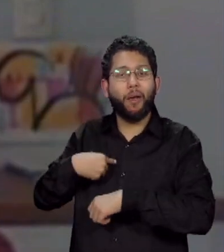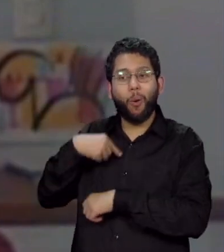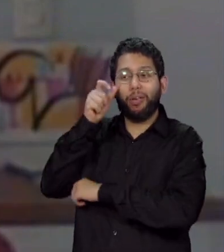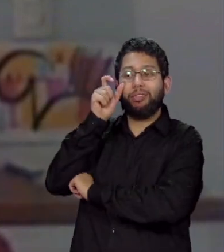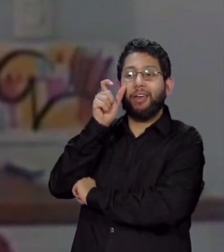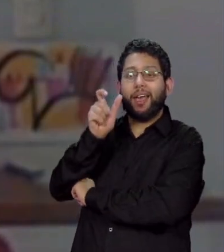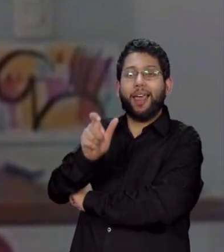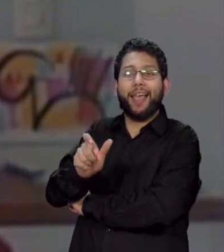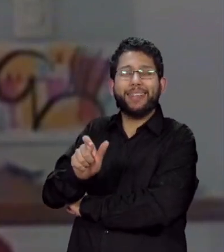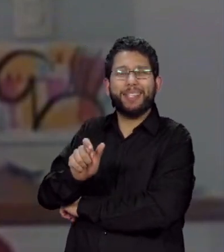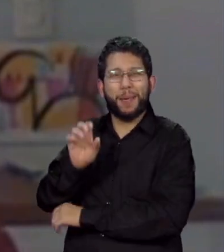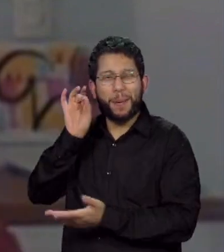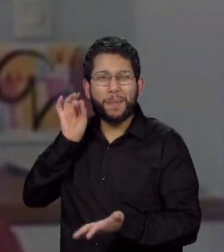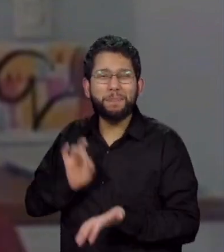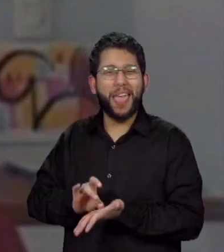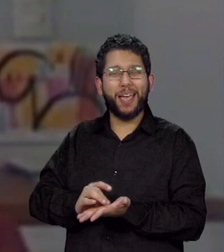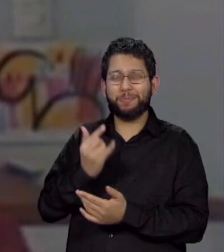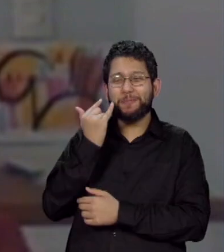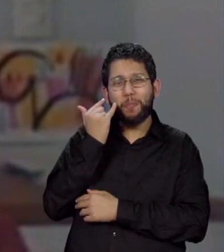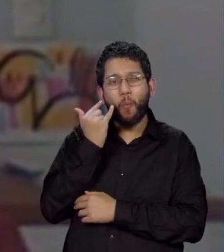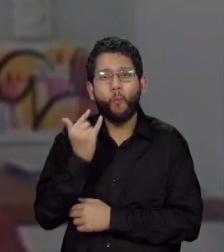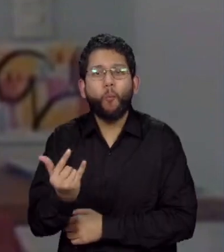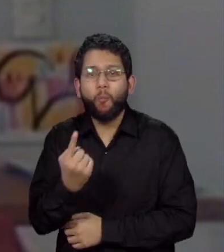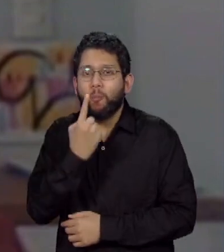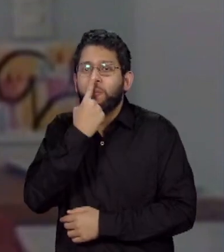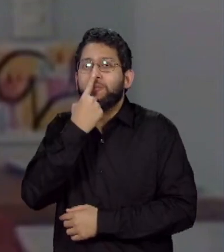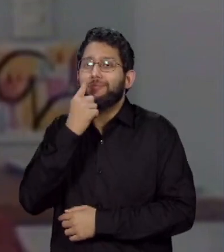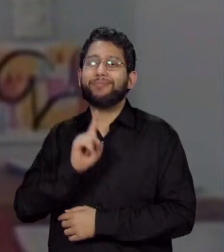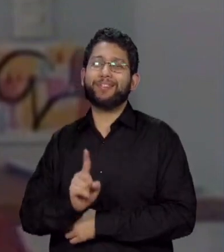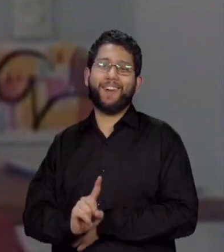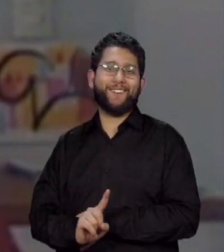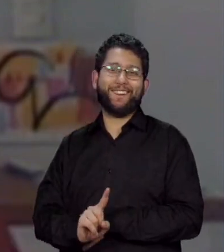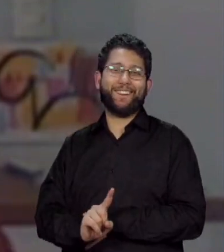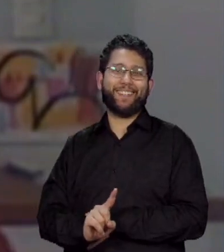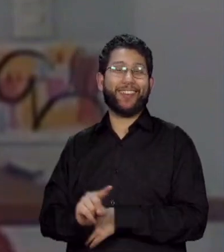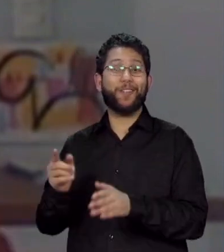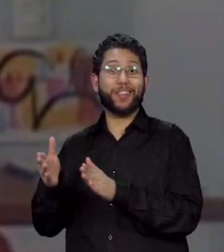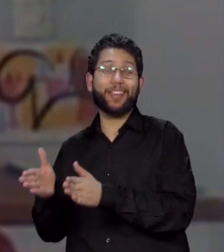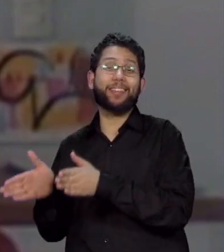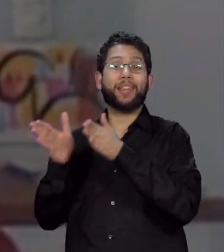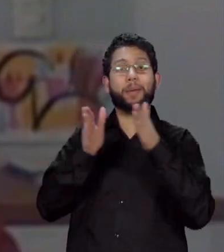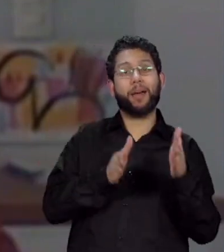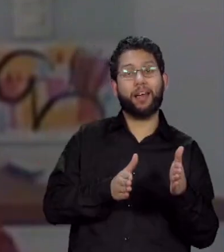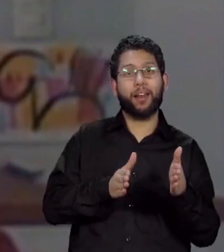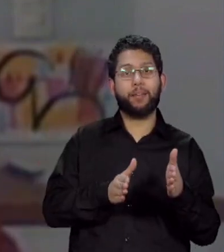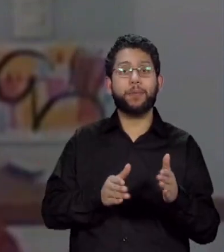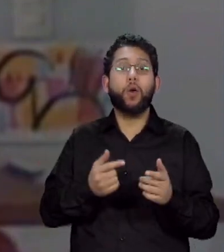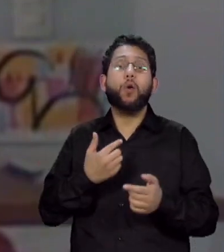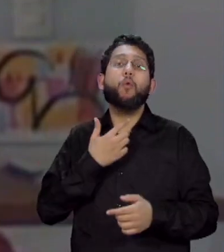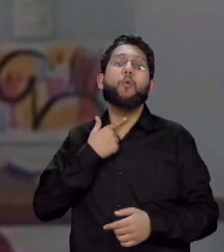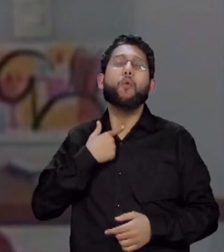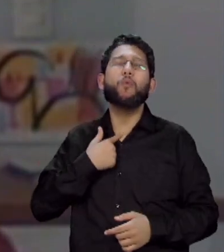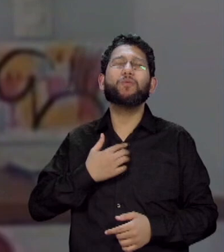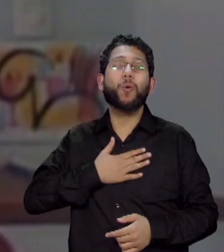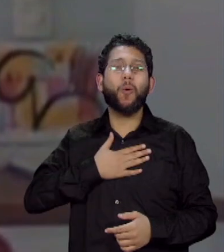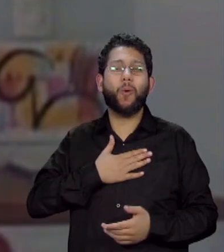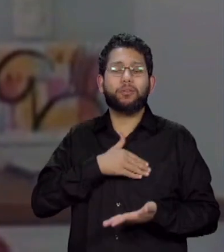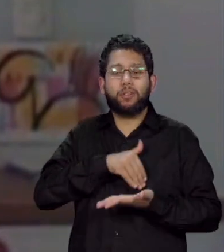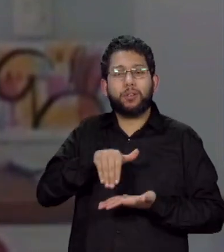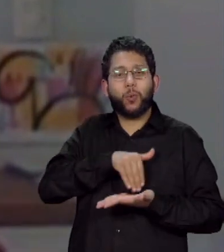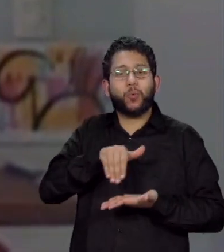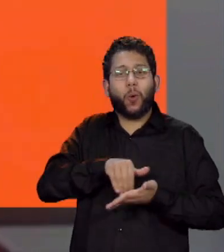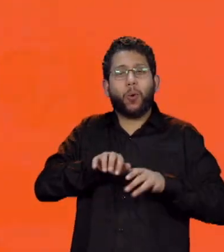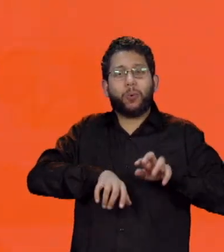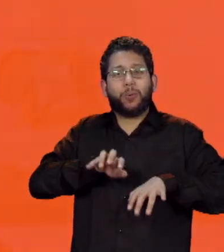não foi exatamente o lugar onde eu me sentia mais confortável, né? Eu gostava de gabinete, eu sempre gostei de